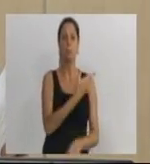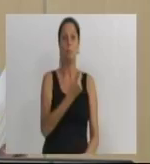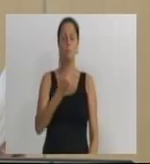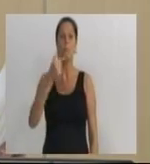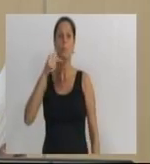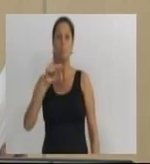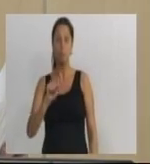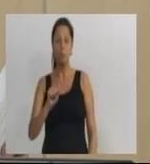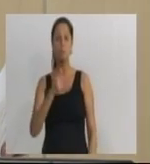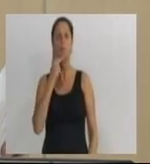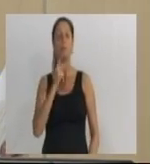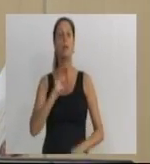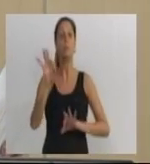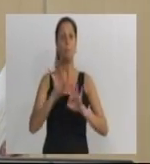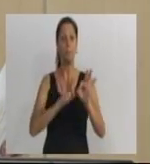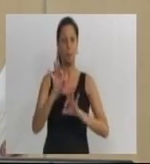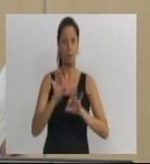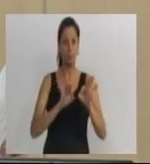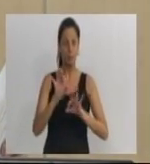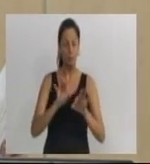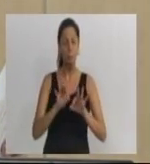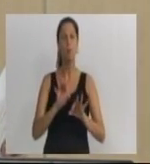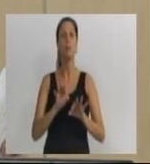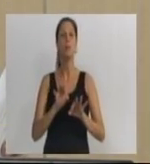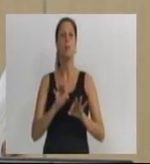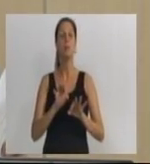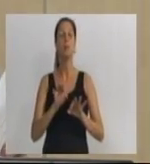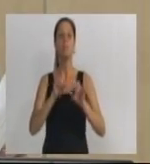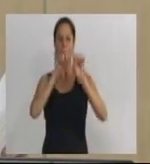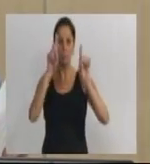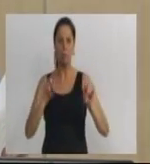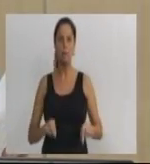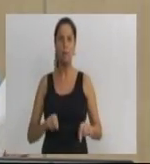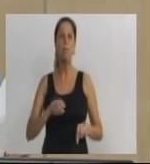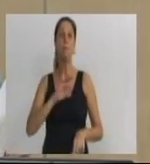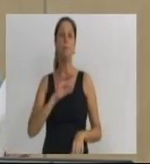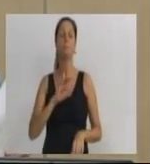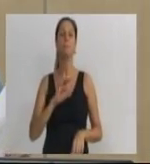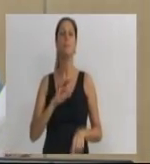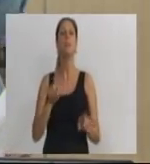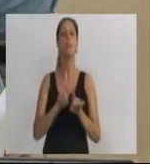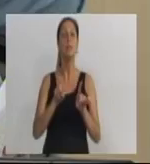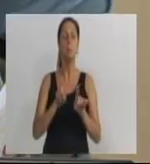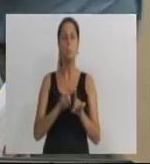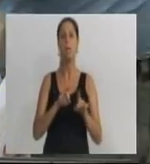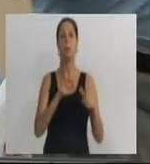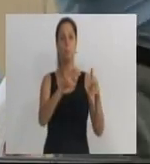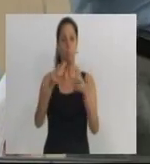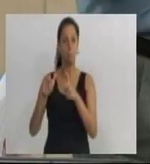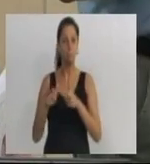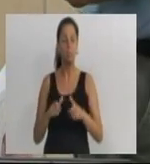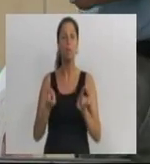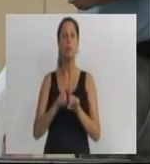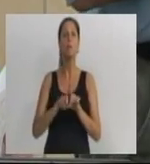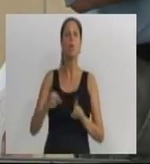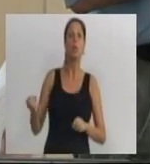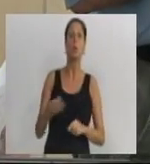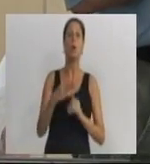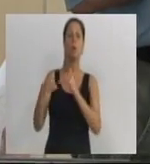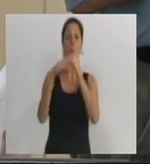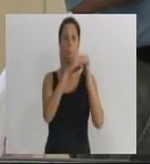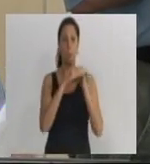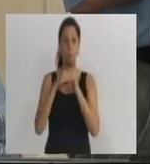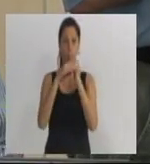sobre planos de cargos e carreiras do Poder Executivo, suas autarquias e fundações, institui novos padrões